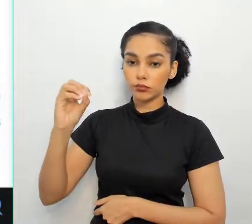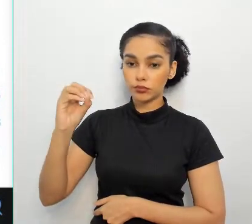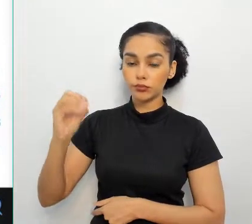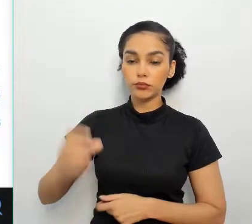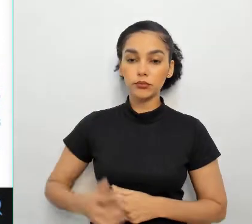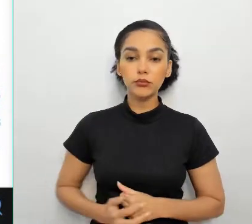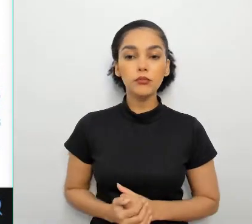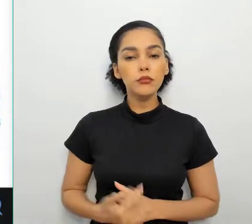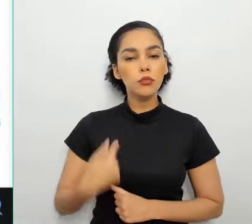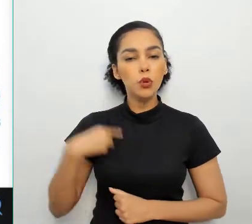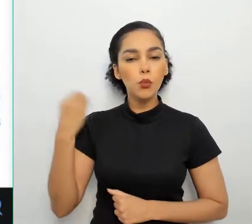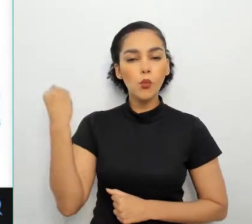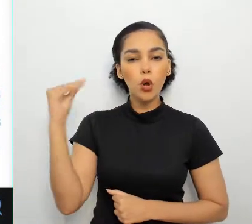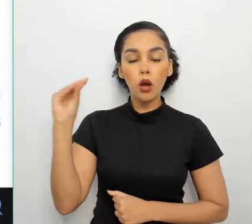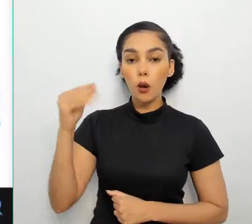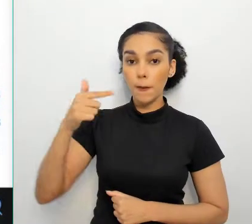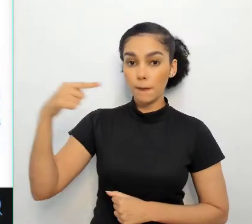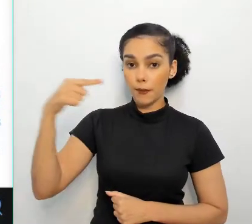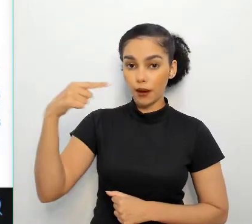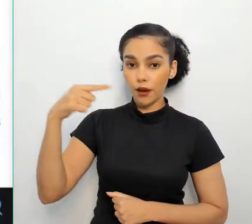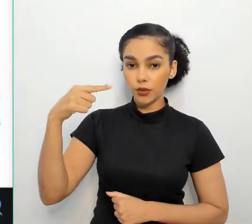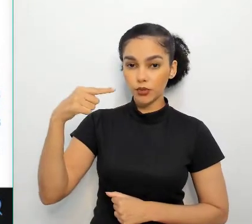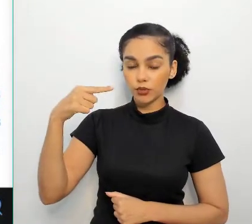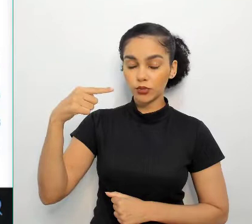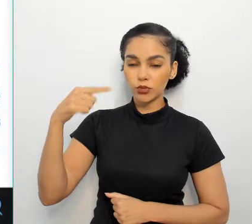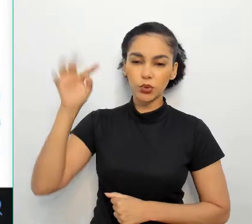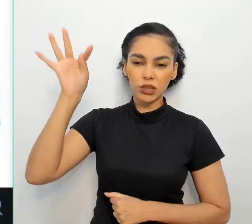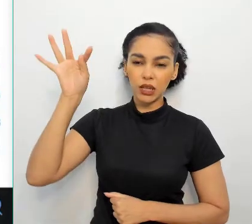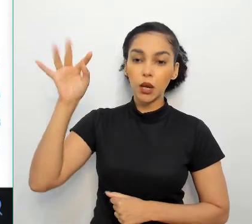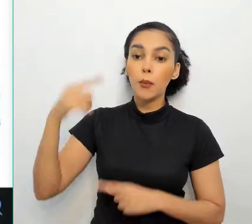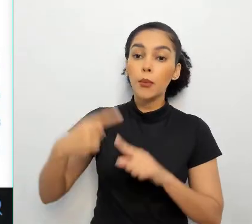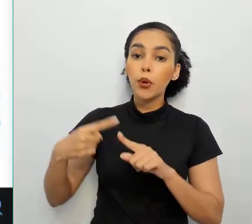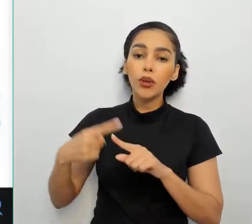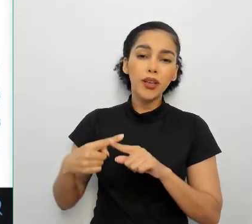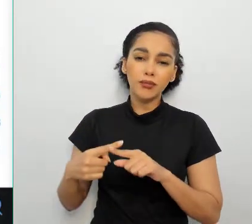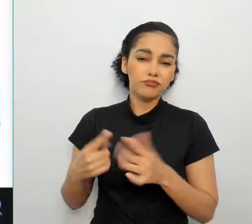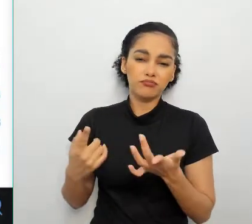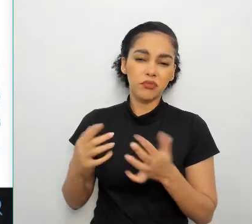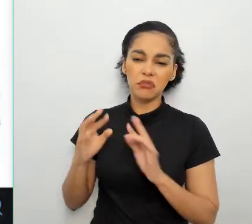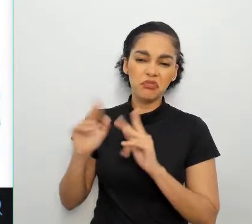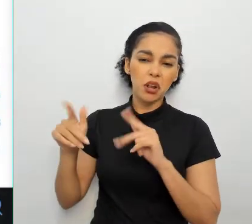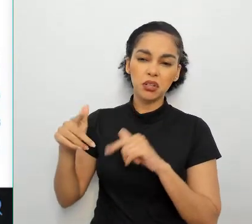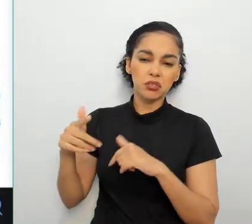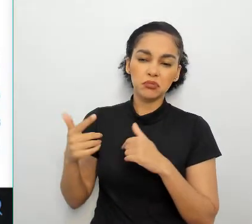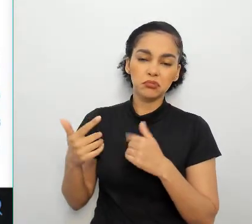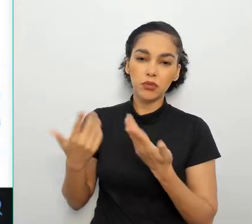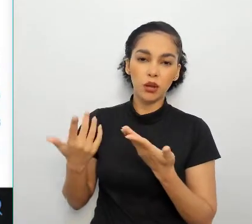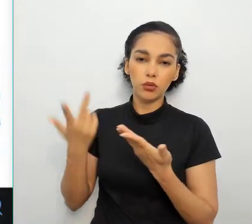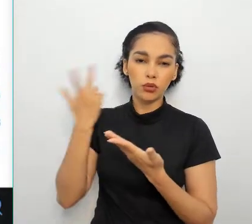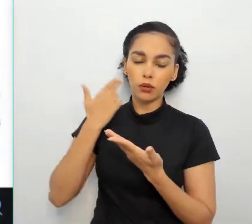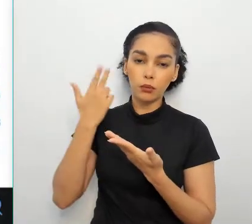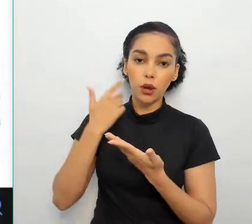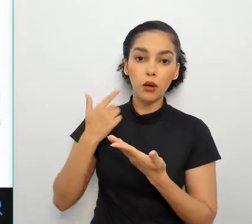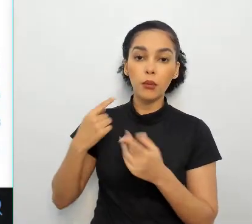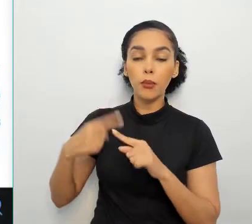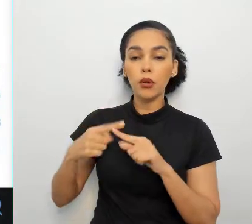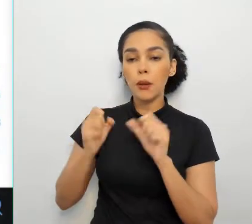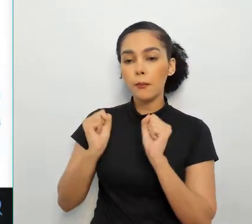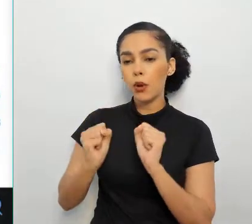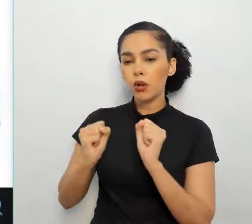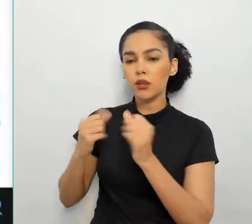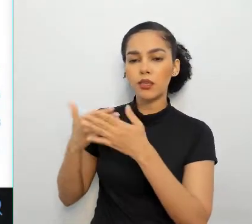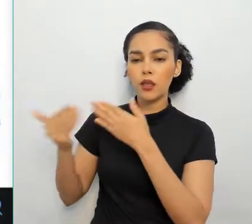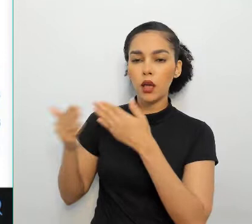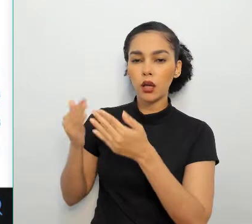5.730. Eu coloquei o menos em cima do t porque fica indiferente, né? Já que o menos estava na frente da fração, ele pode ir tanto para o numerador como